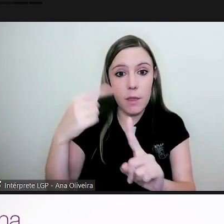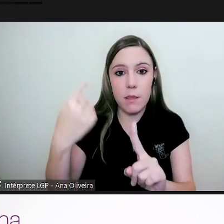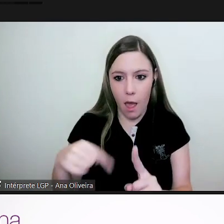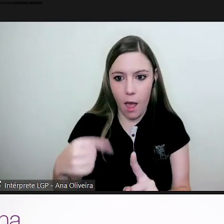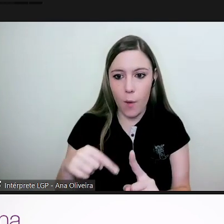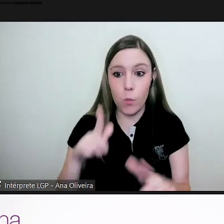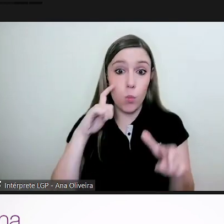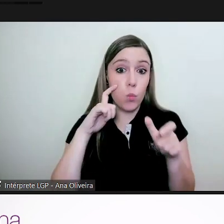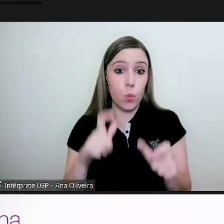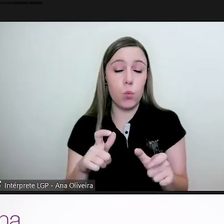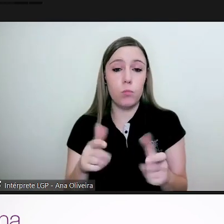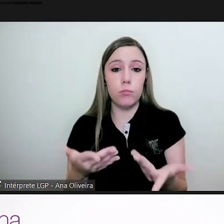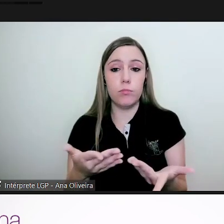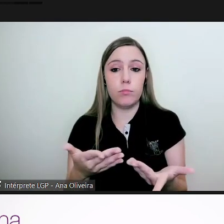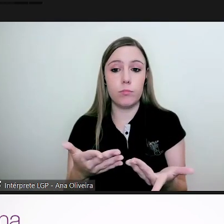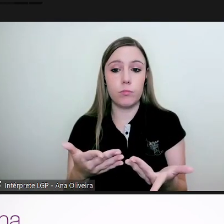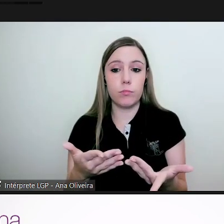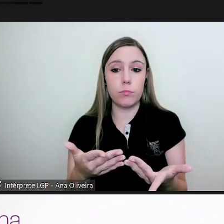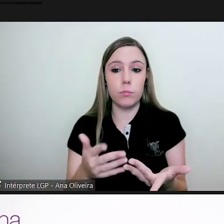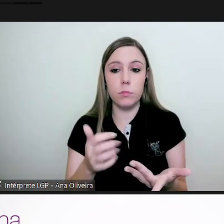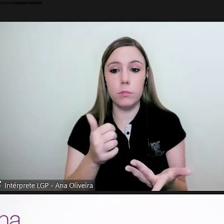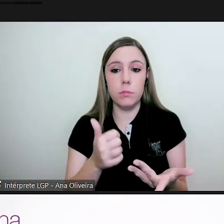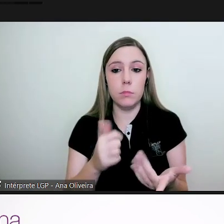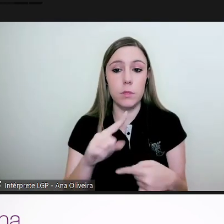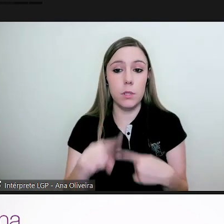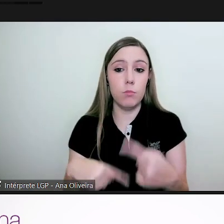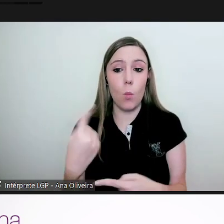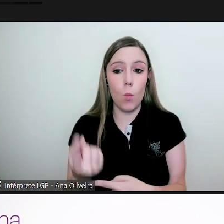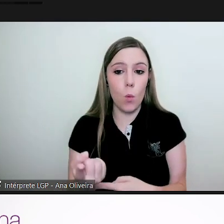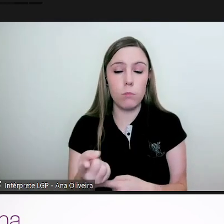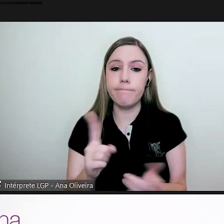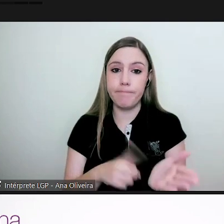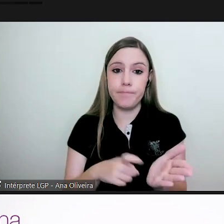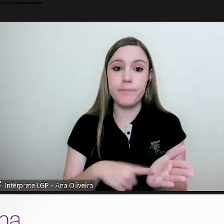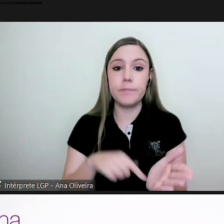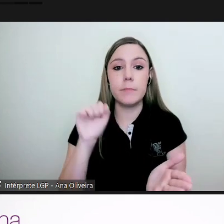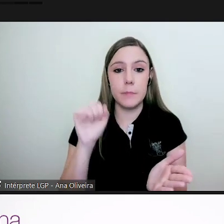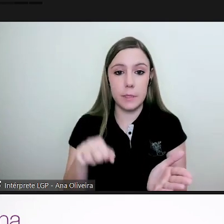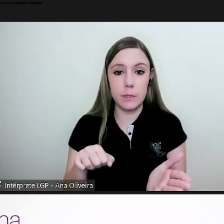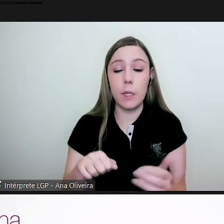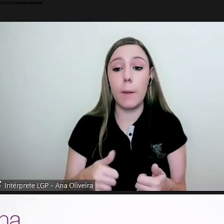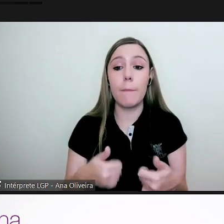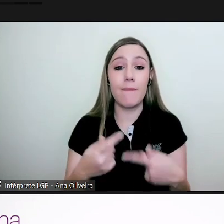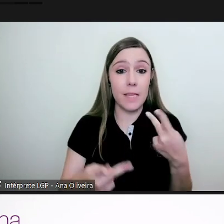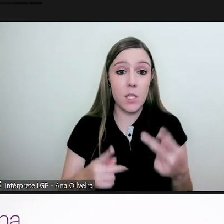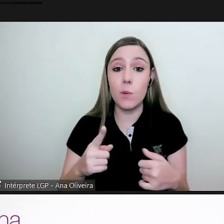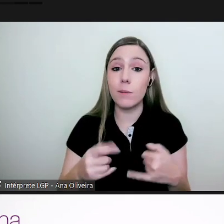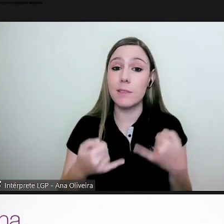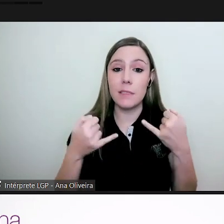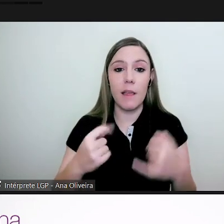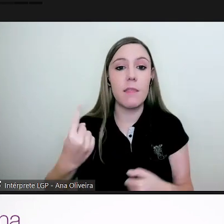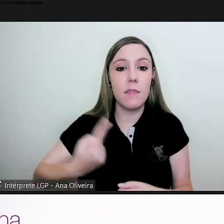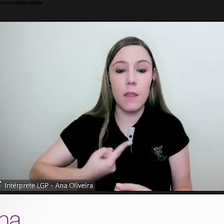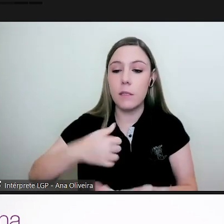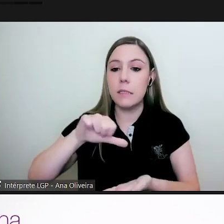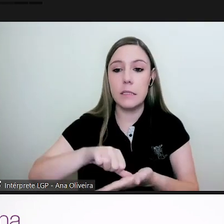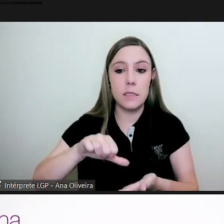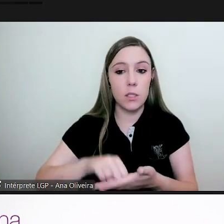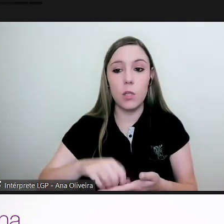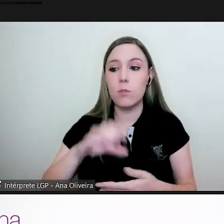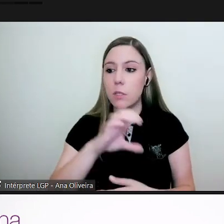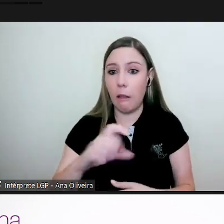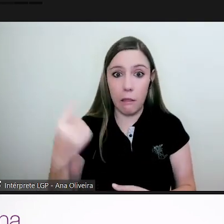mapeamento a montante é absolutamente necessário, e é bom que sejam centros independentes, imparciais, com ciência a